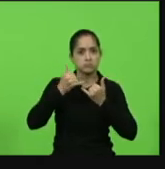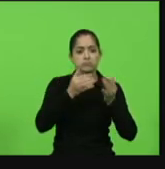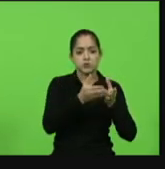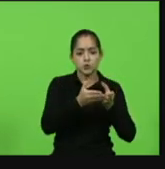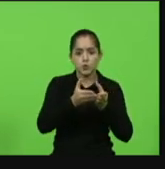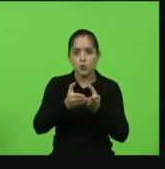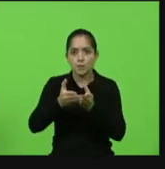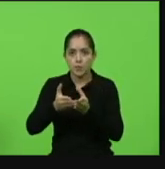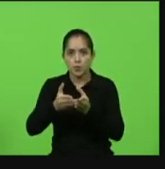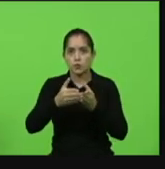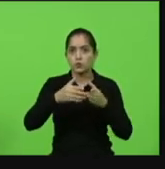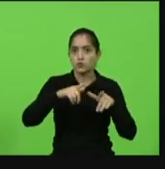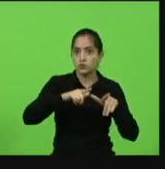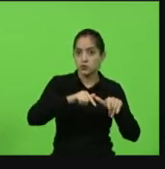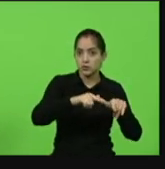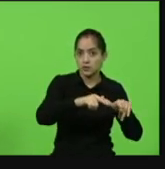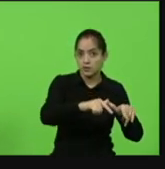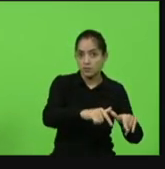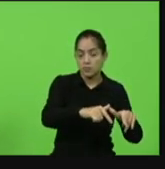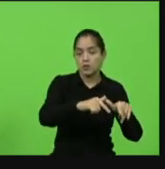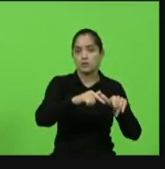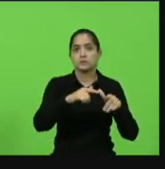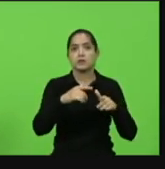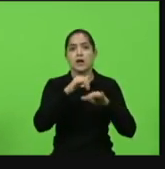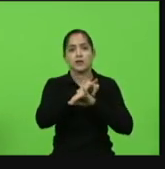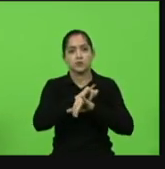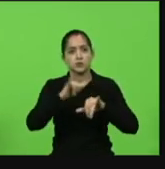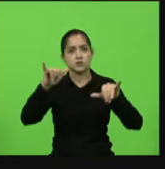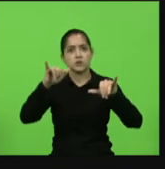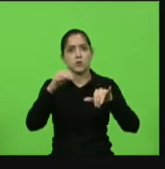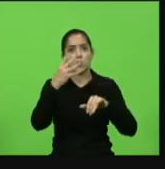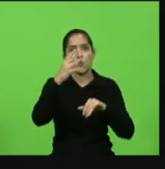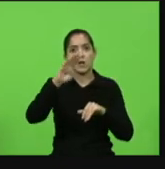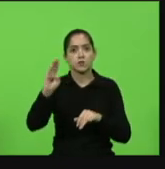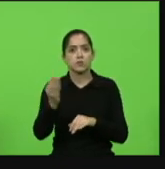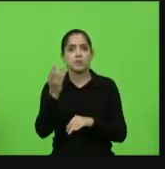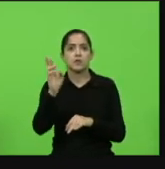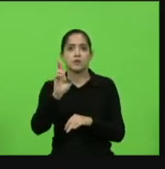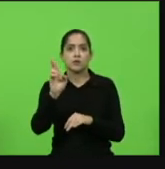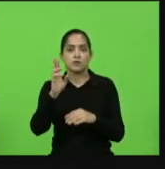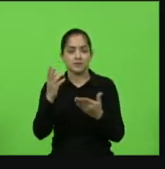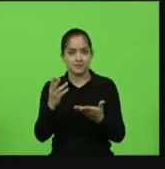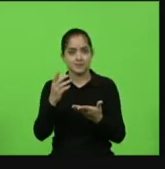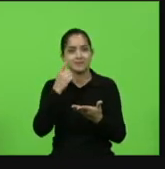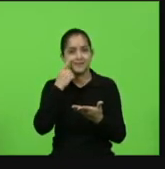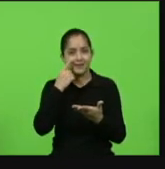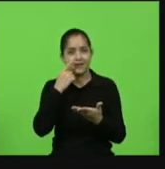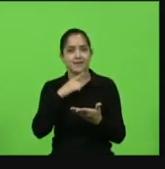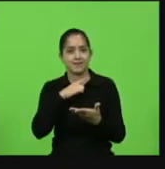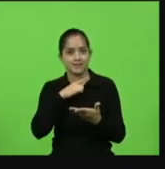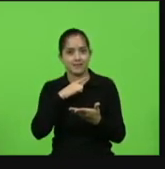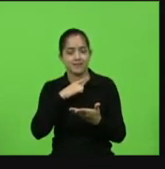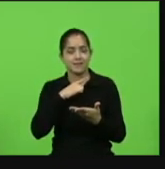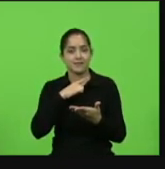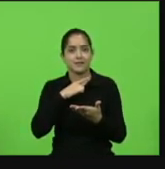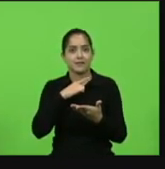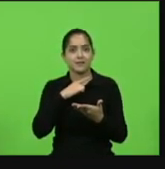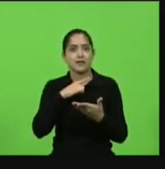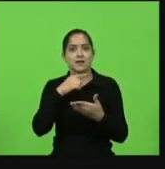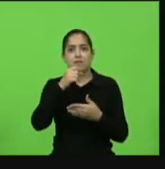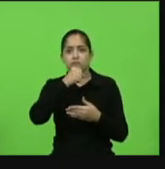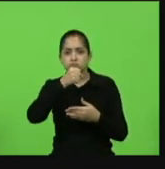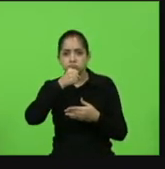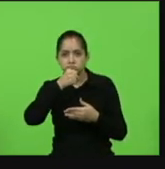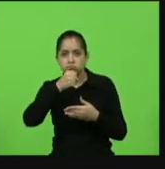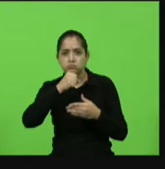ali embaixo, ali, ó, há poucos dias anunciamos 4 milhões. Vou além, tem a matéria, né, tem aquele áudio onde ele dá entrevista em todas